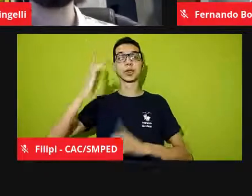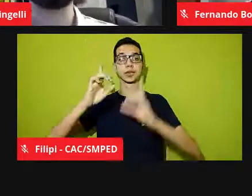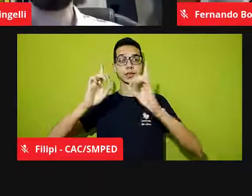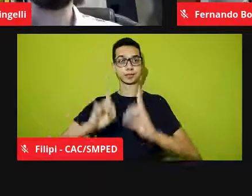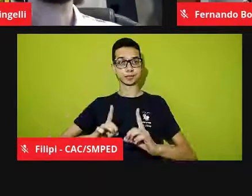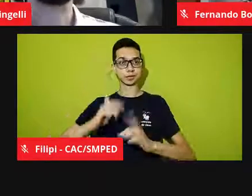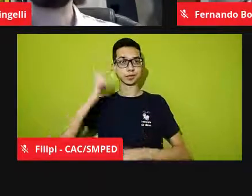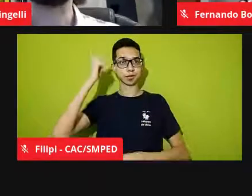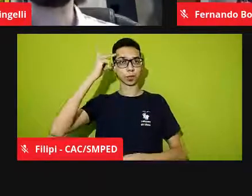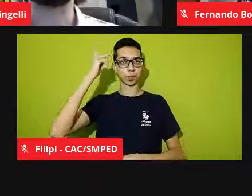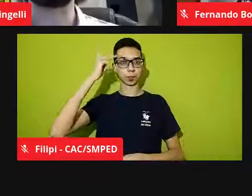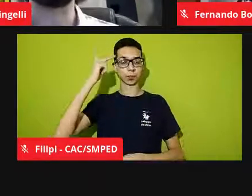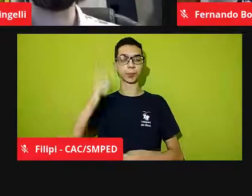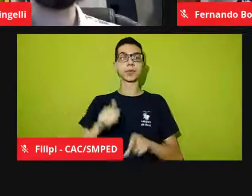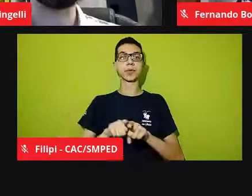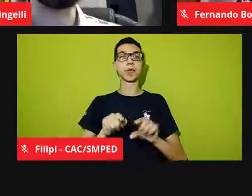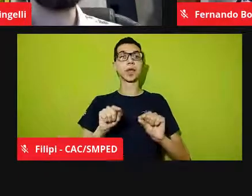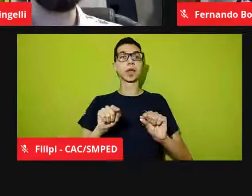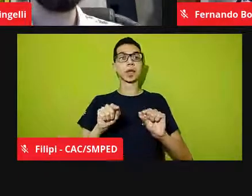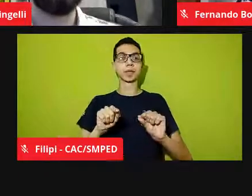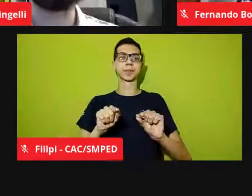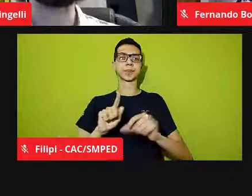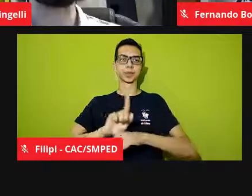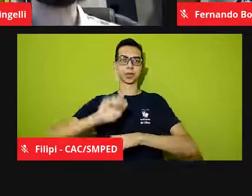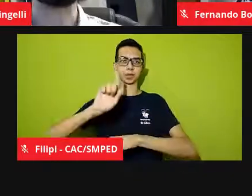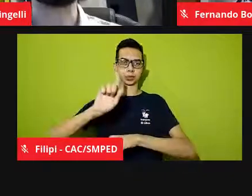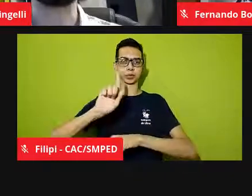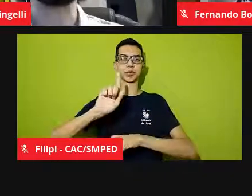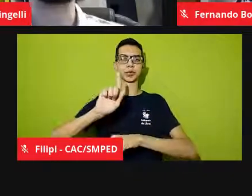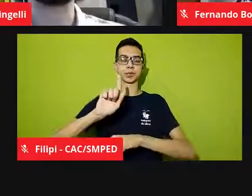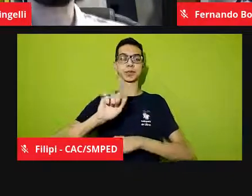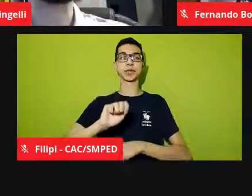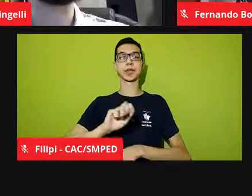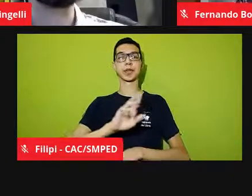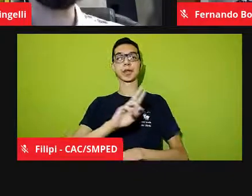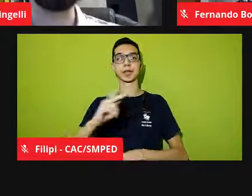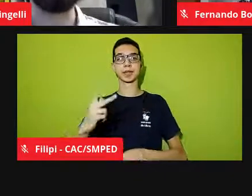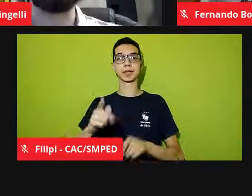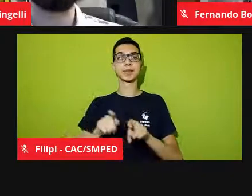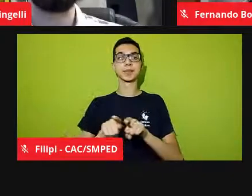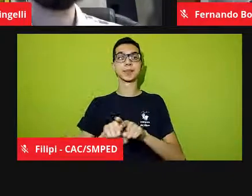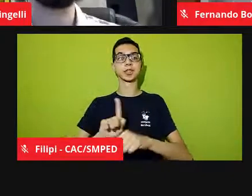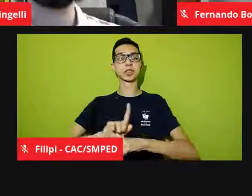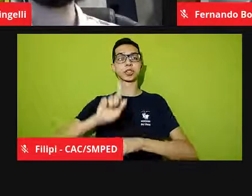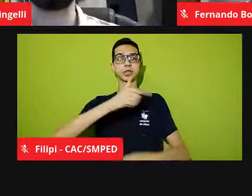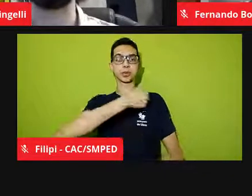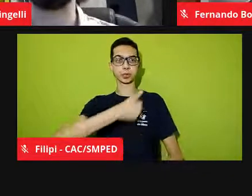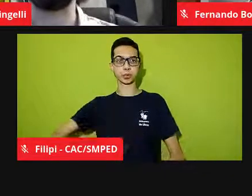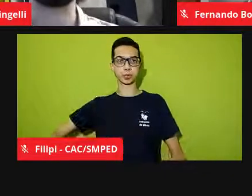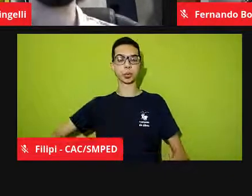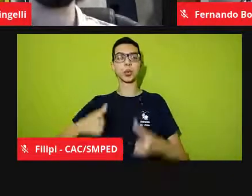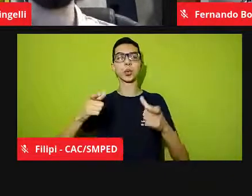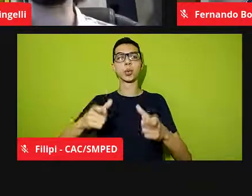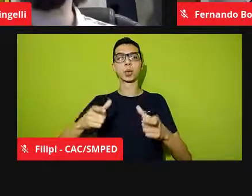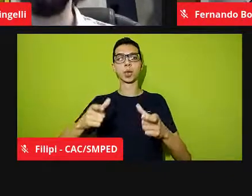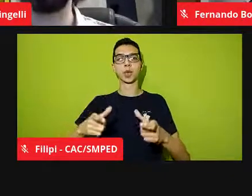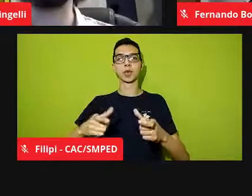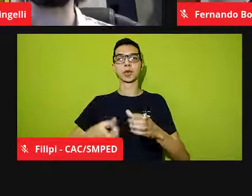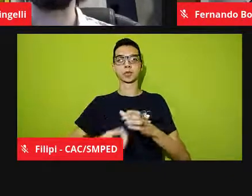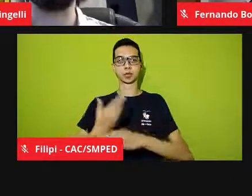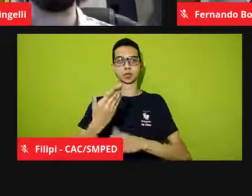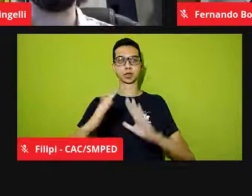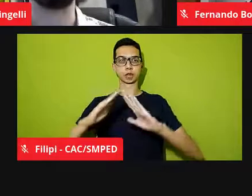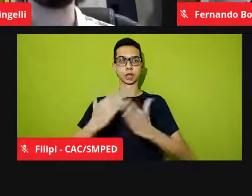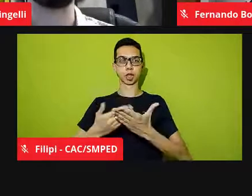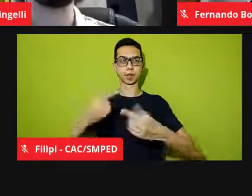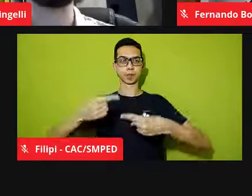Paulo. É graduada em Gestão de Recursos Humanos pela Unisantana e pós-graduada em Gestão Pública pela Fundação Escola de Sociologia e Política